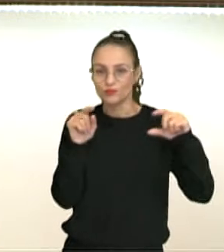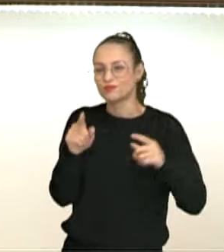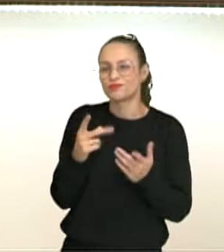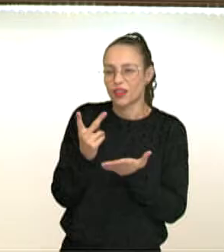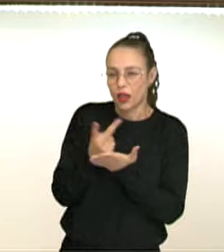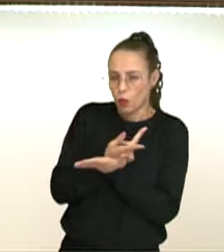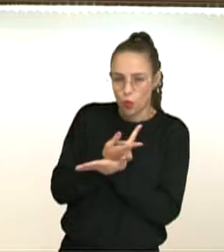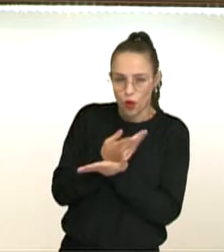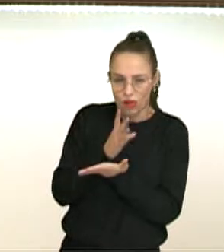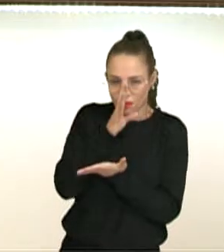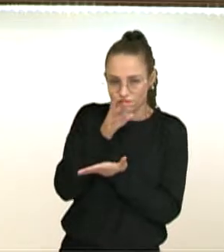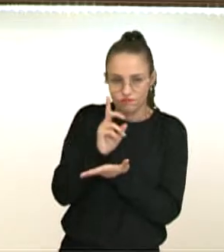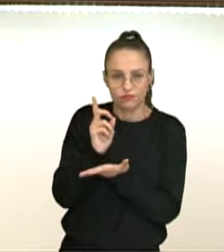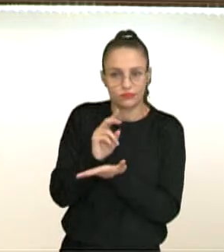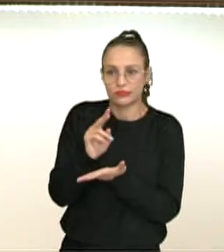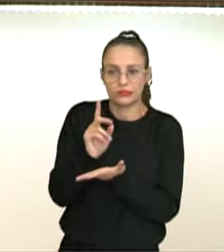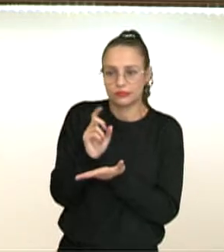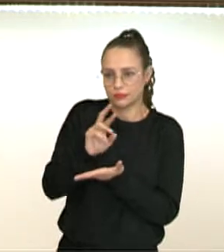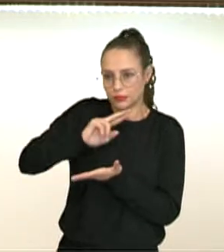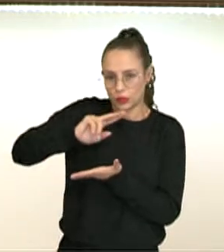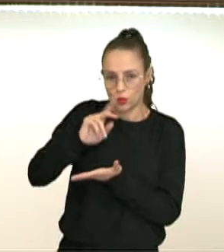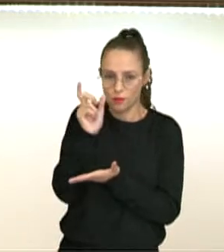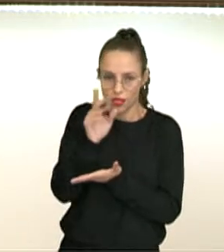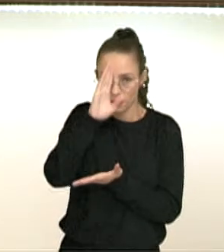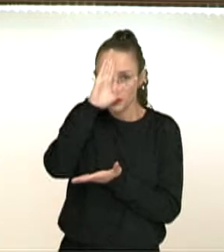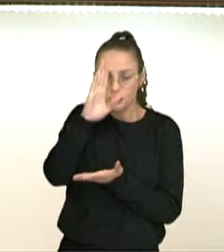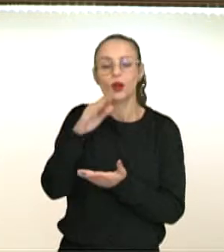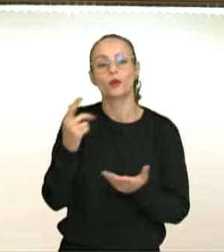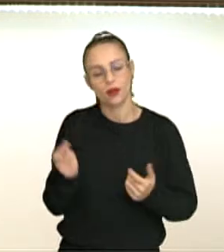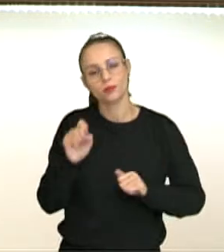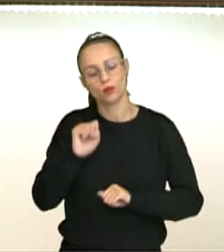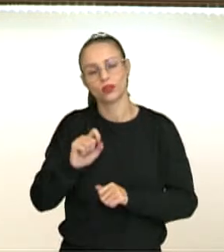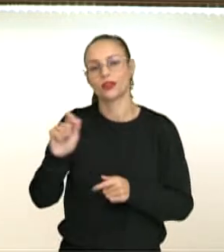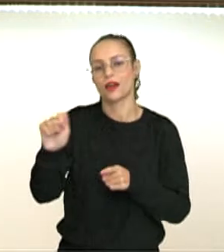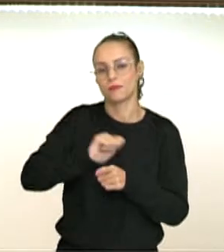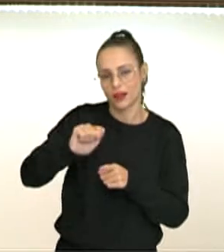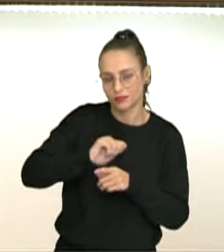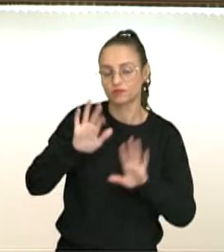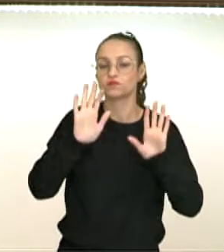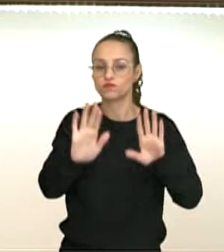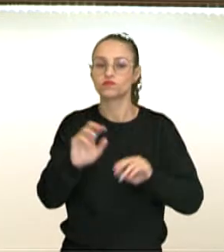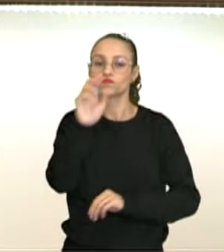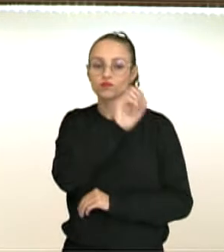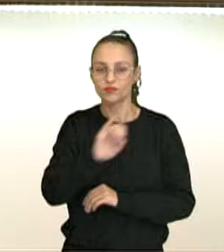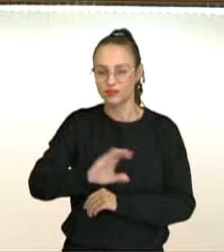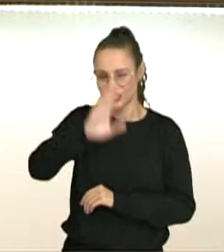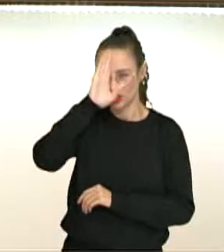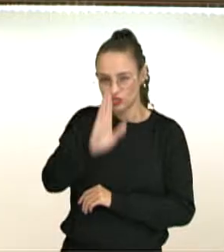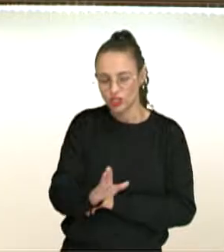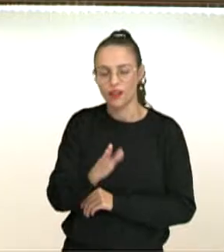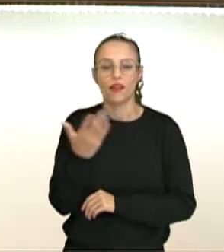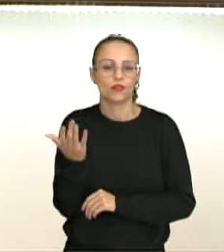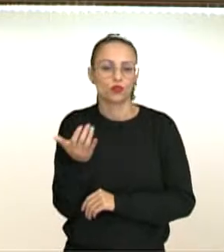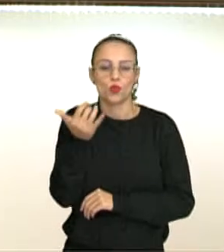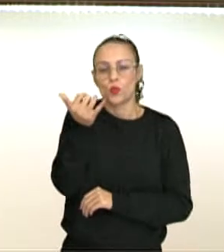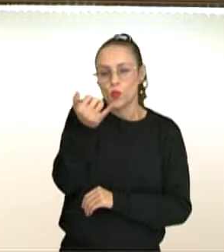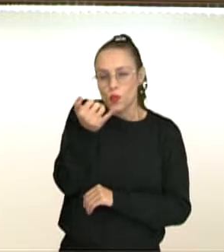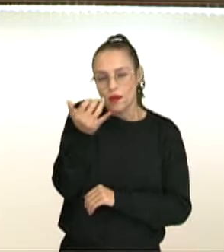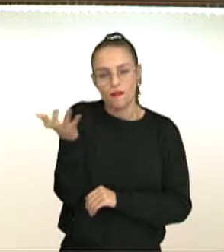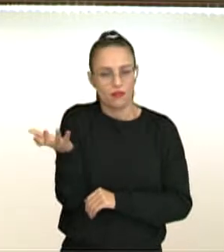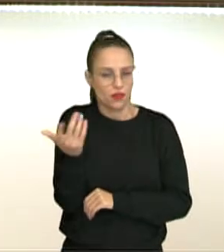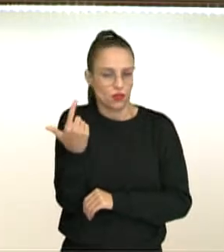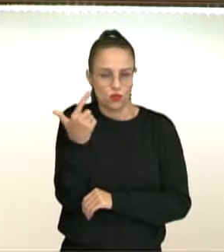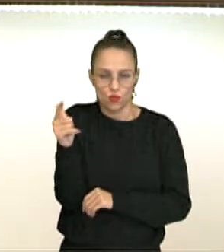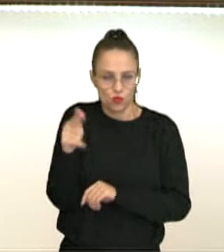engano uma palavra que não seja a principal palavra-chave, você pode apagar. Se você faz direto, às vezes, com caneta